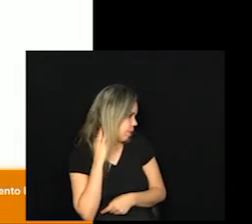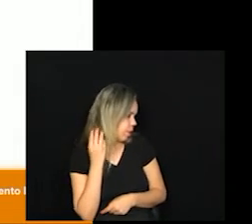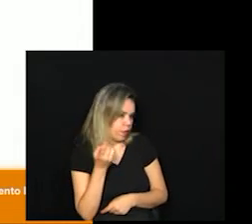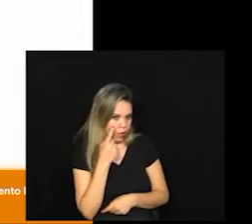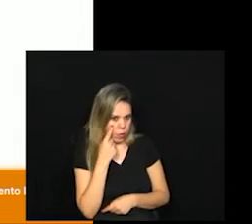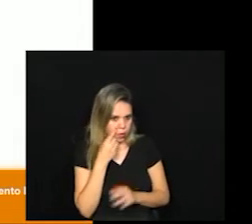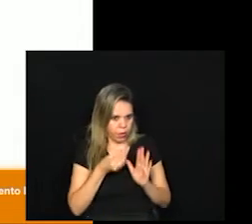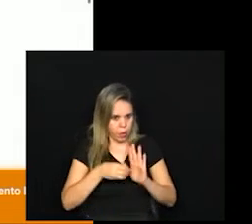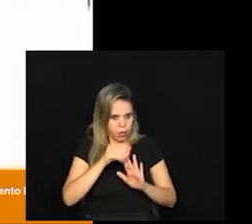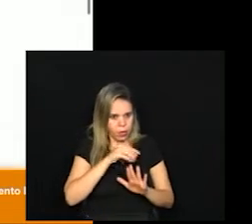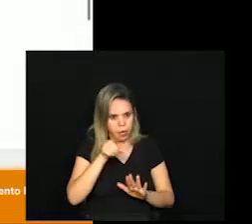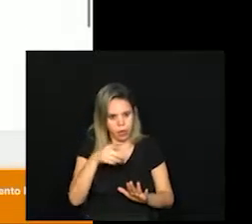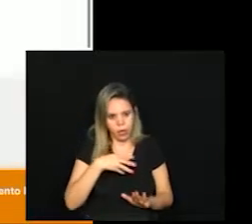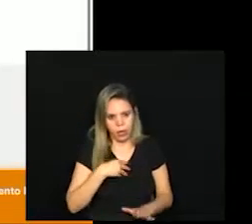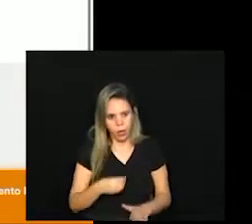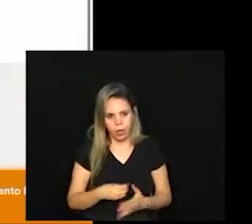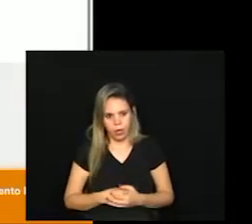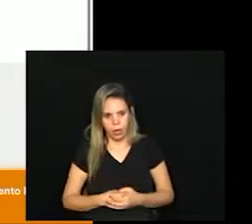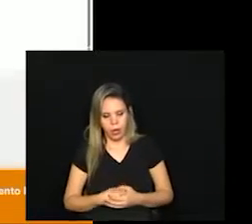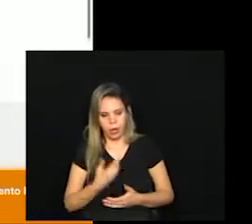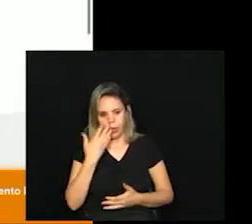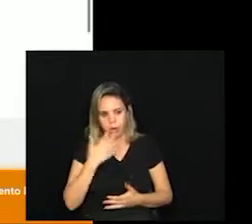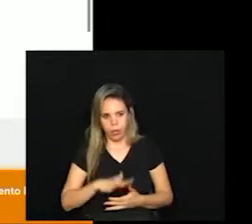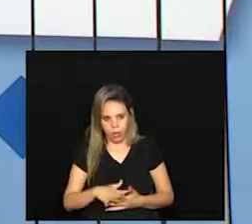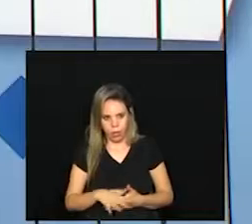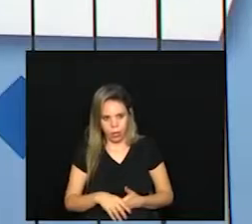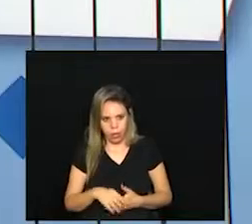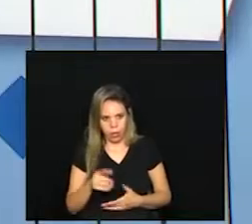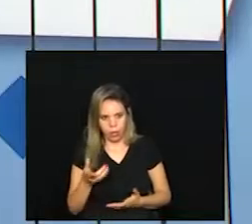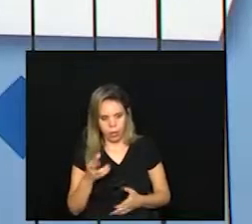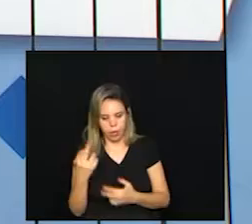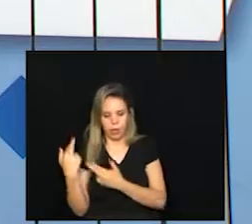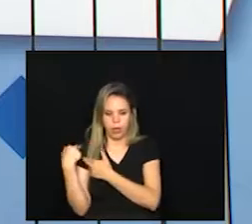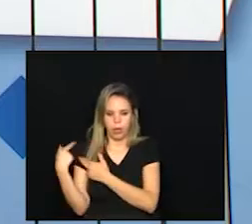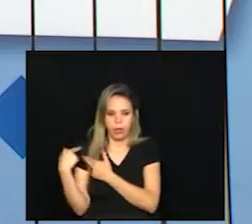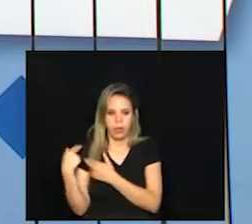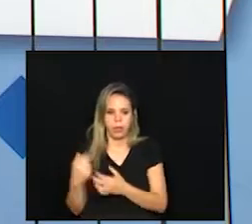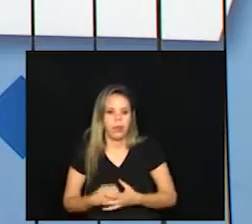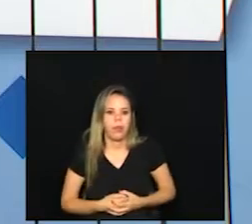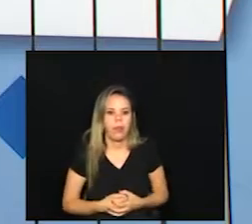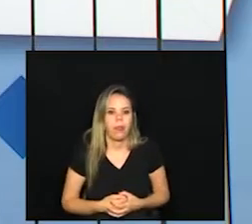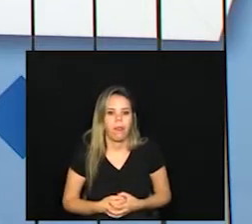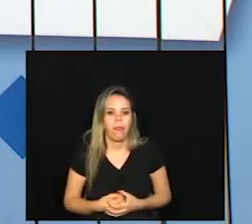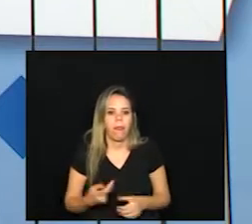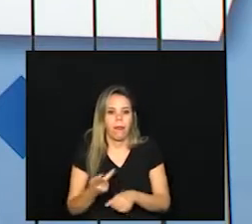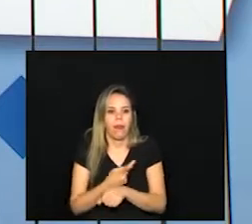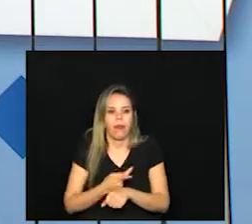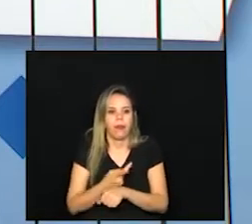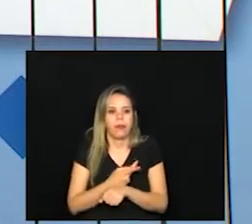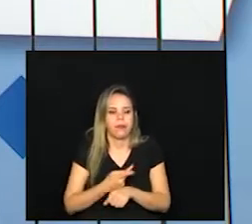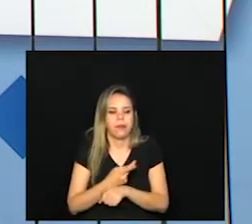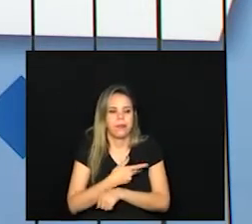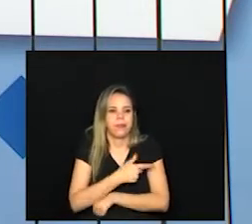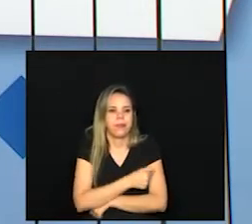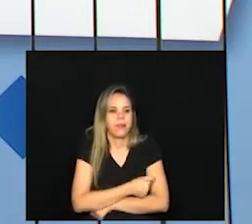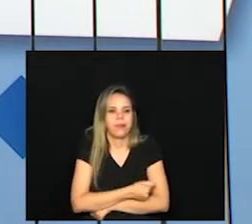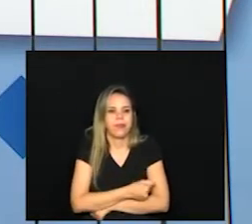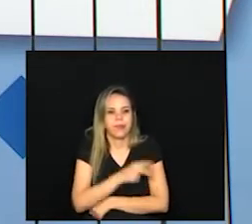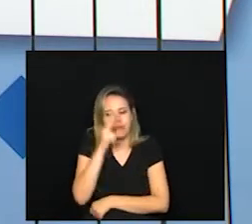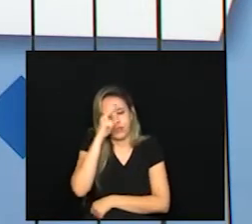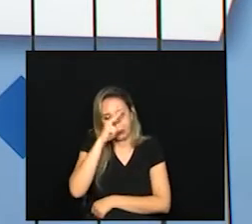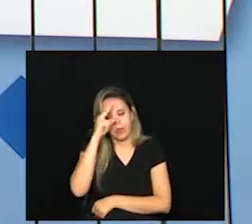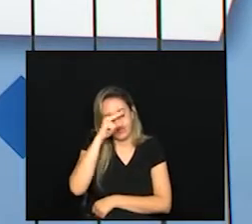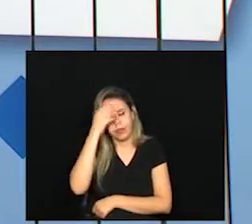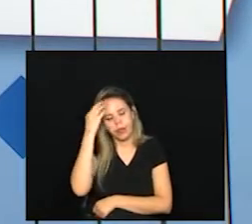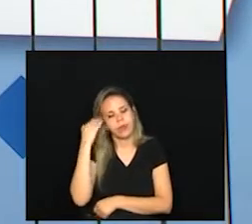aí o calendário do seu filho ou da criança pelo quem você é responsável para procurar essa vacinação. Lembrando